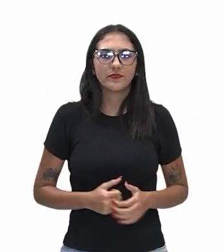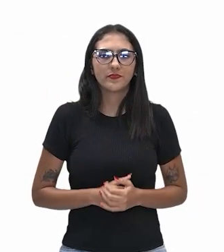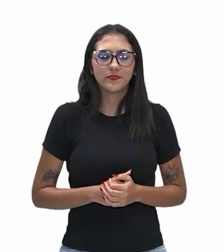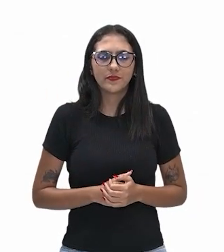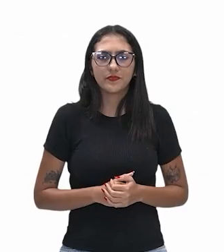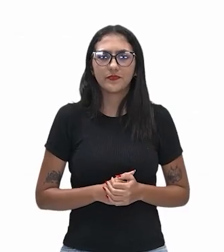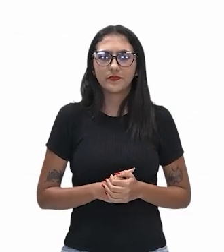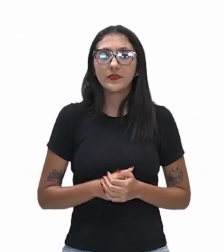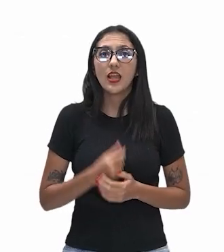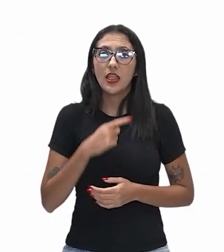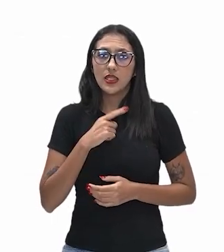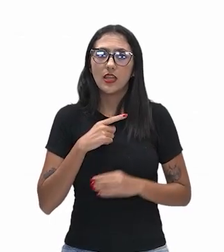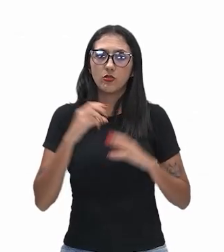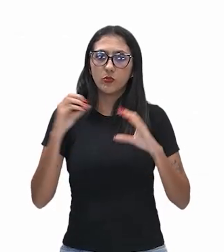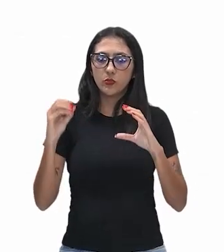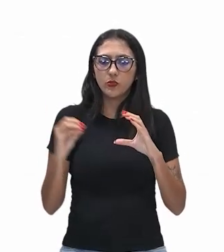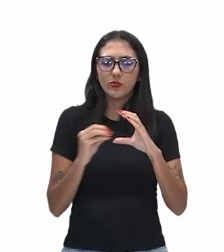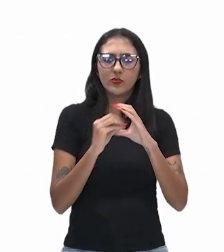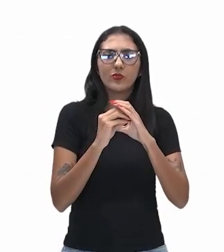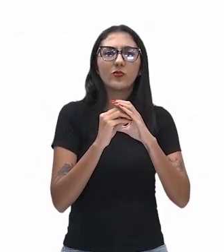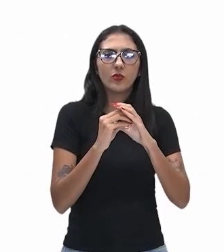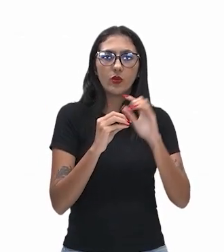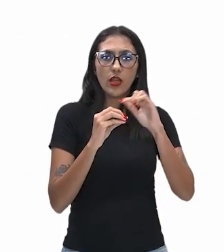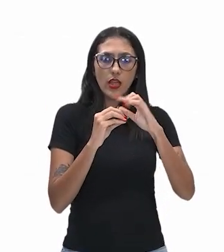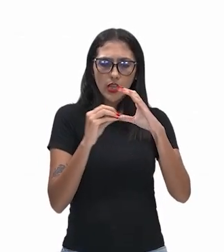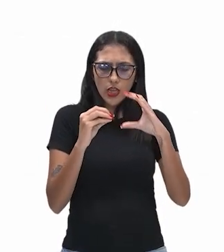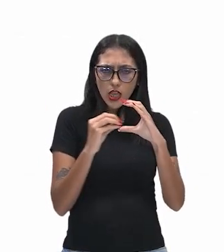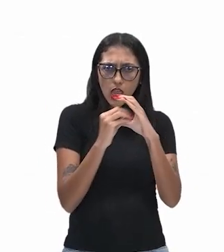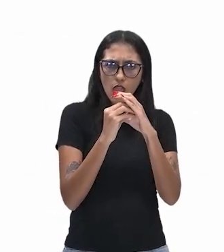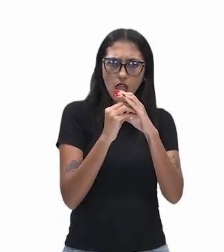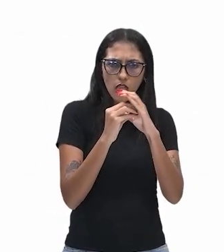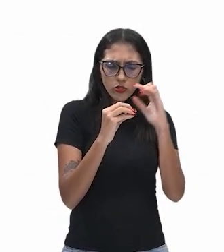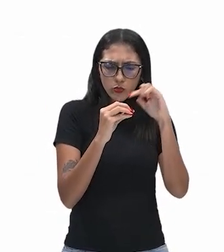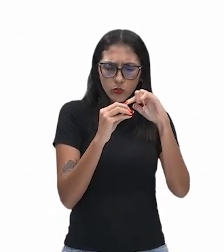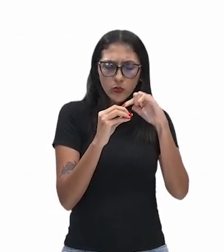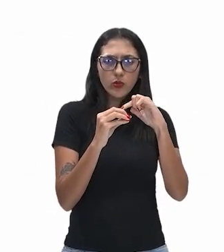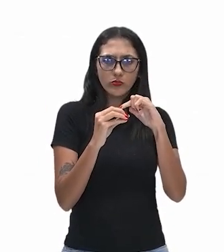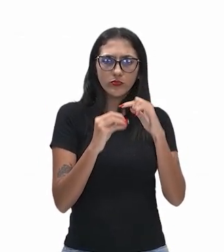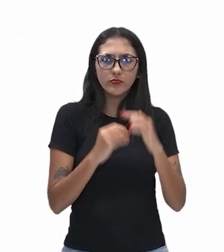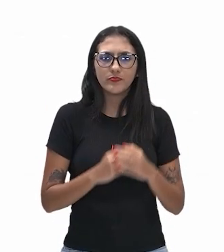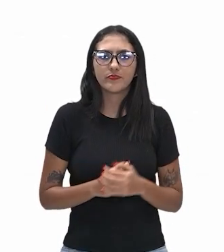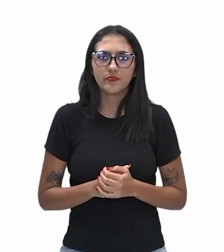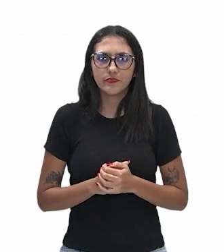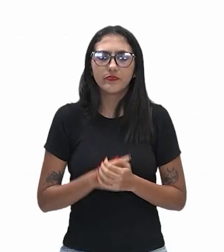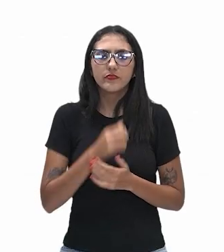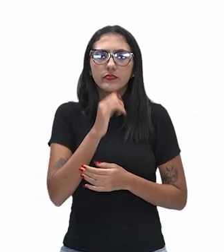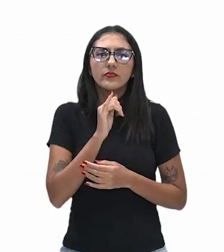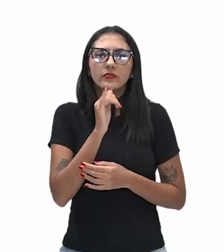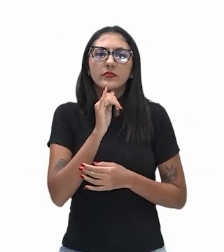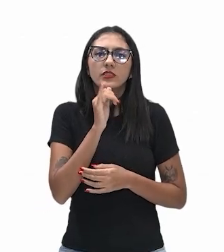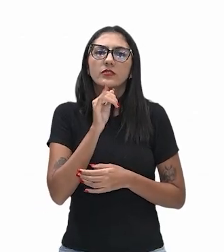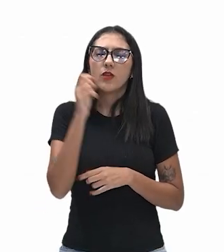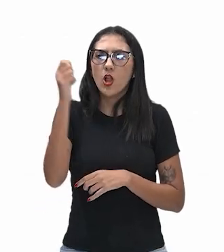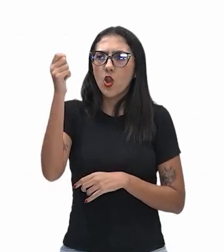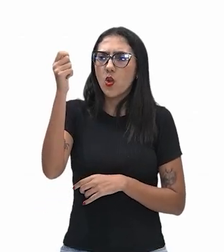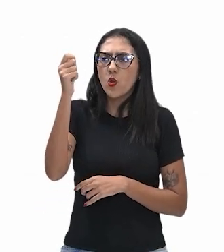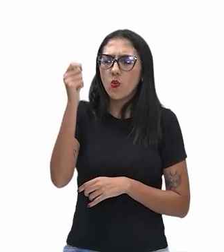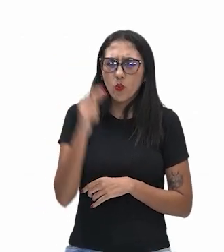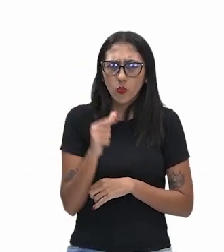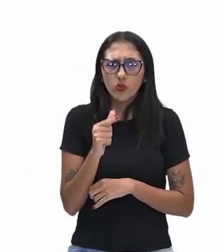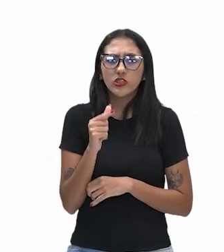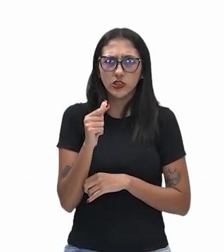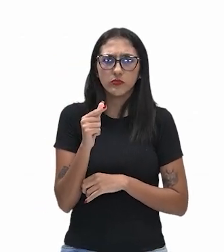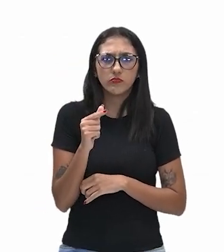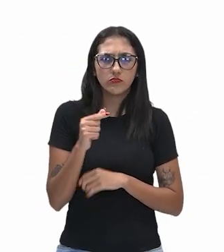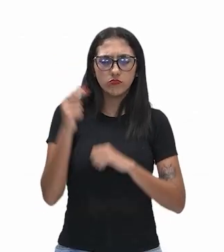o seu núcleo e aí a gente tem elétrons. Quando a luz passa por ele, a